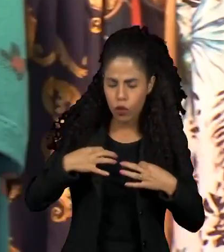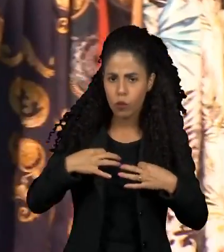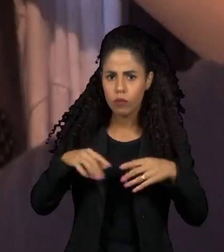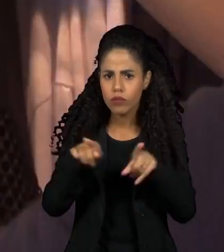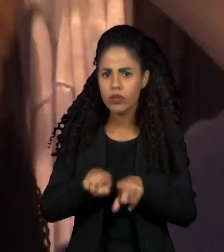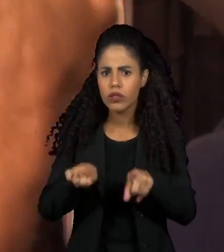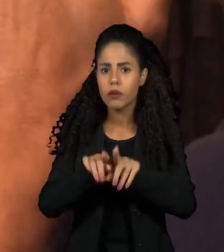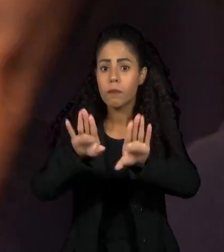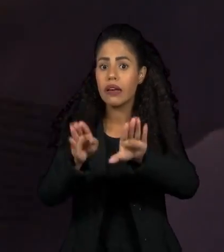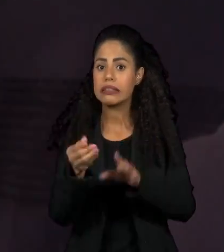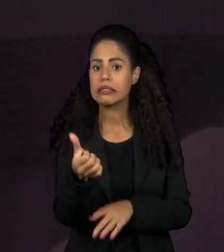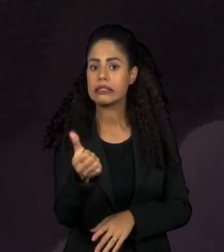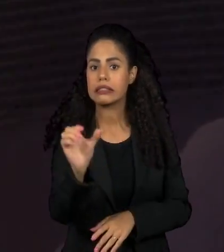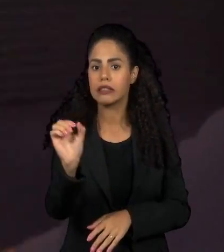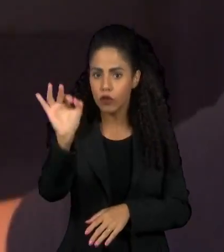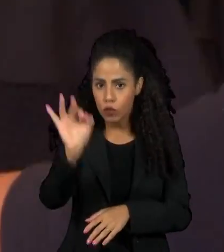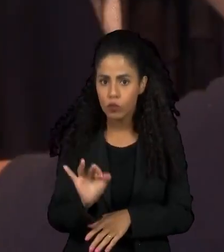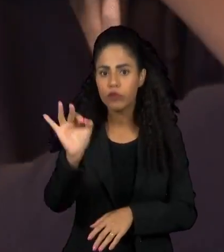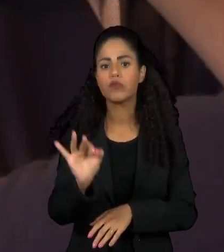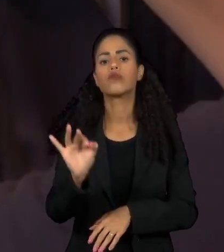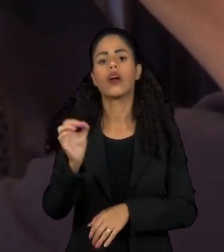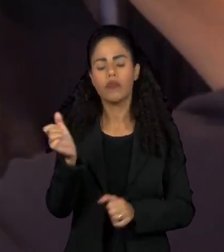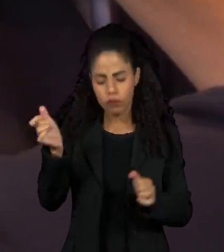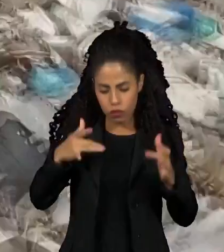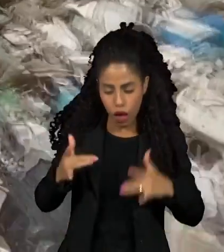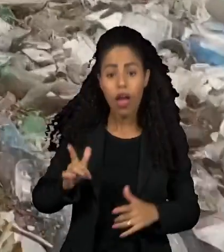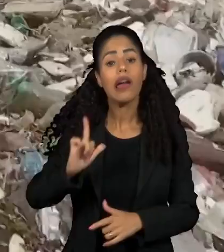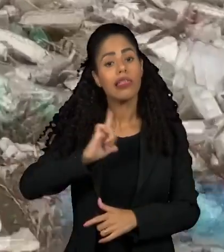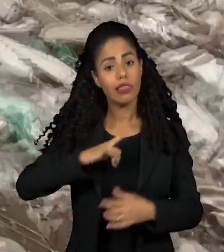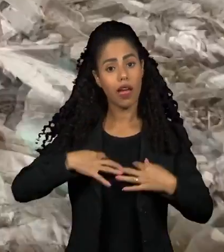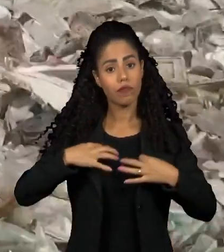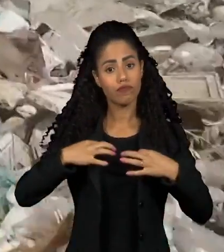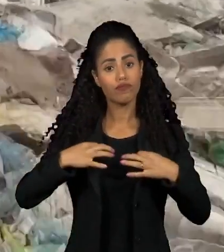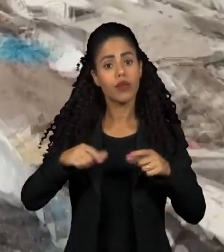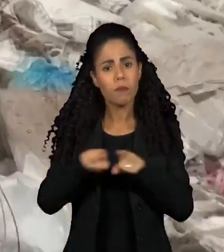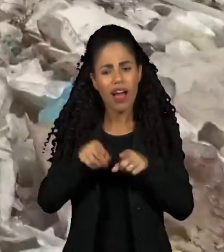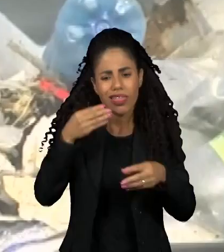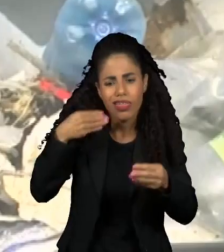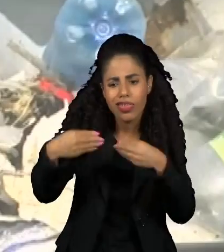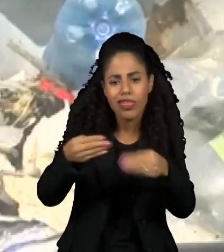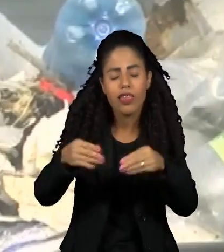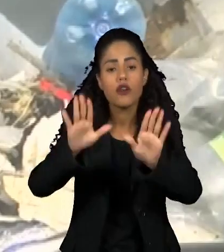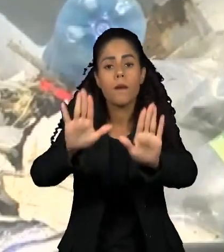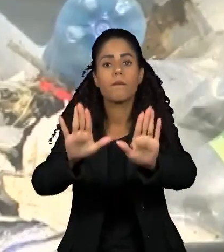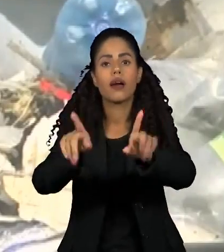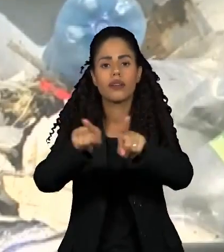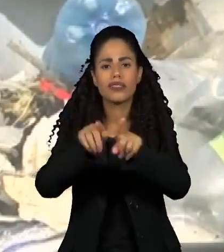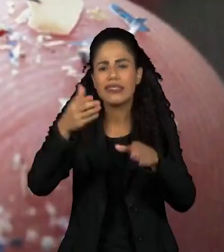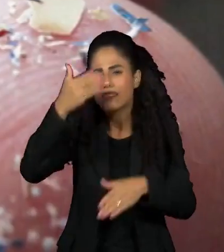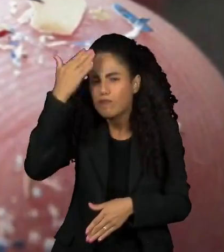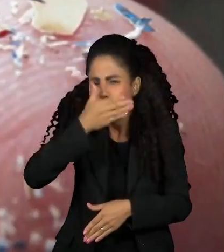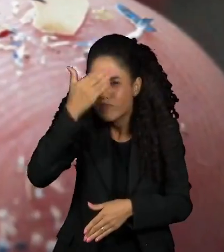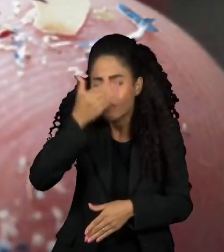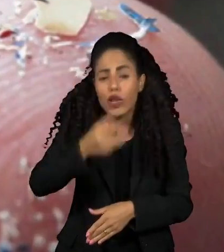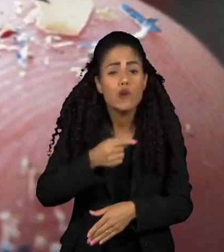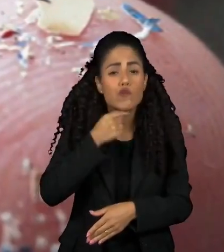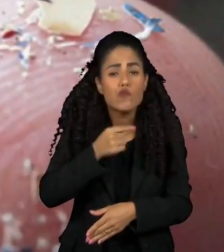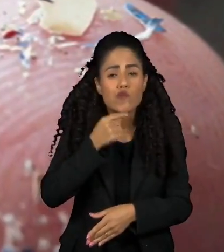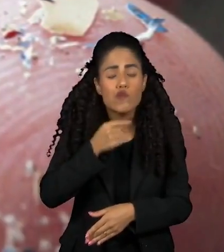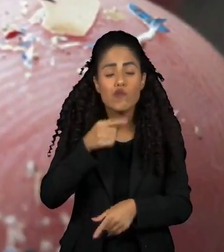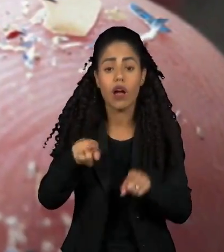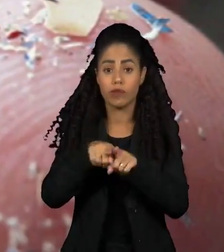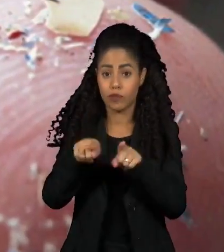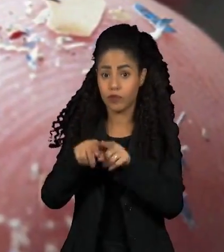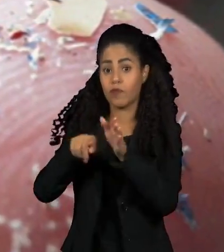Afinal, 60% delas são feitas de plástico. Mas a ameaça também é invisível. Pesquisadores da